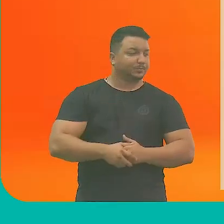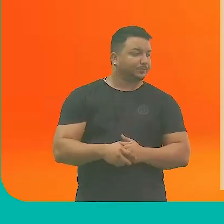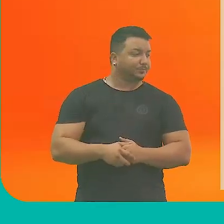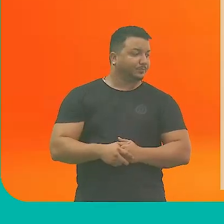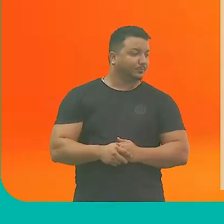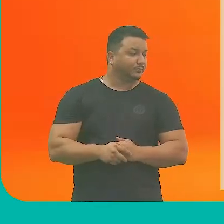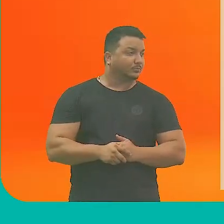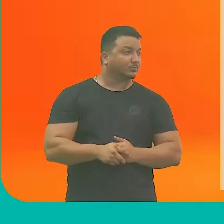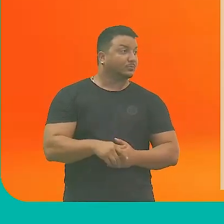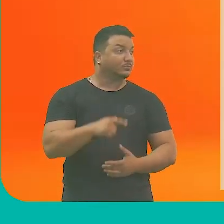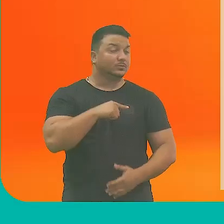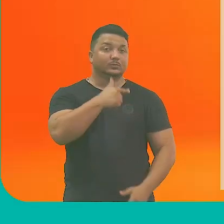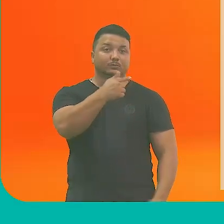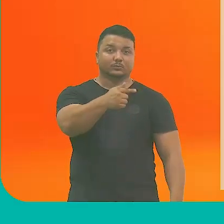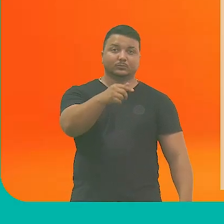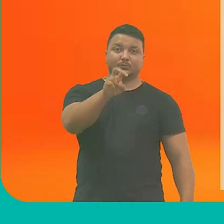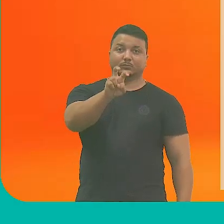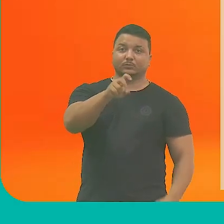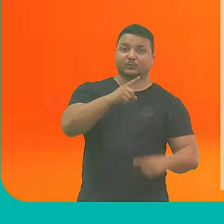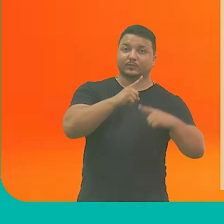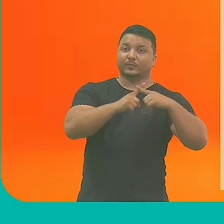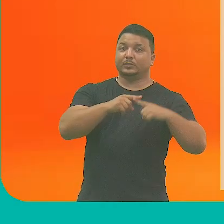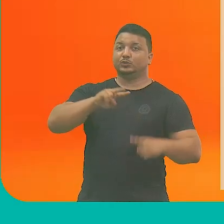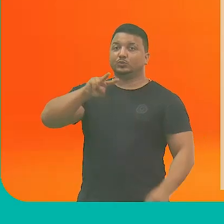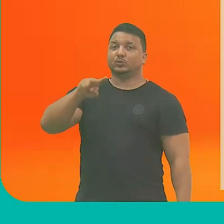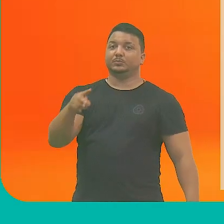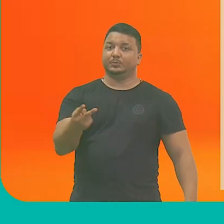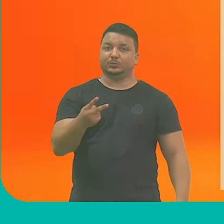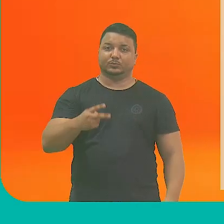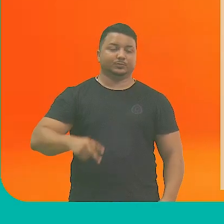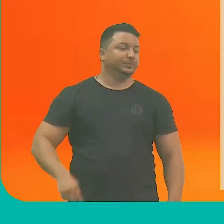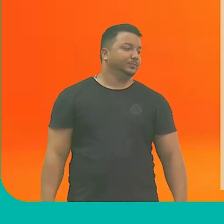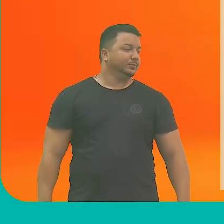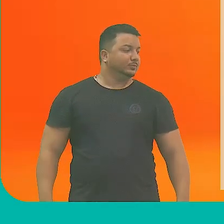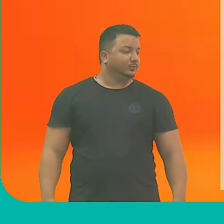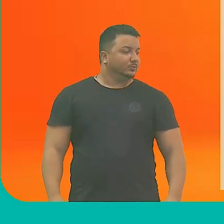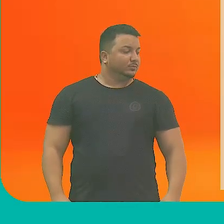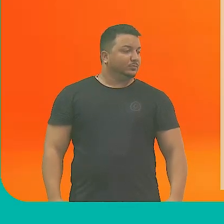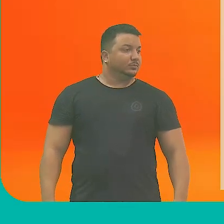vou pegar 75 vezes 2.000.